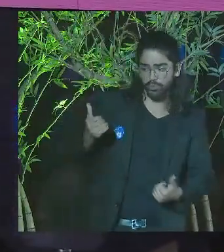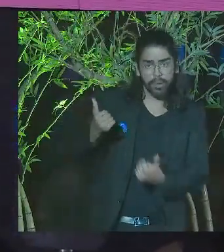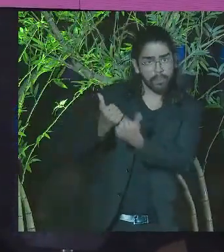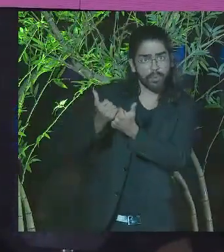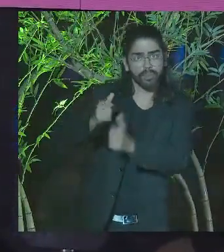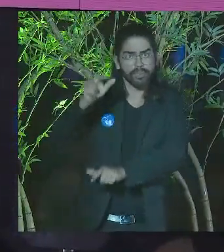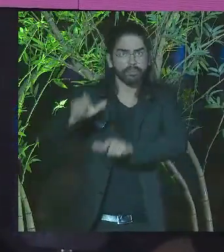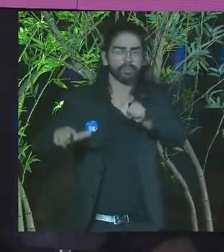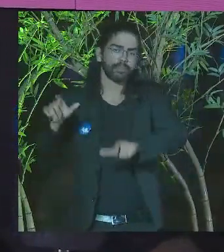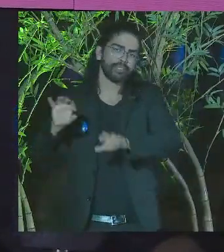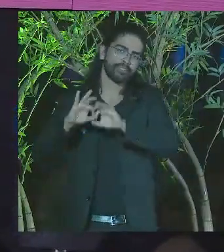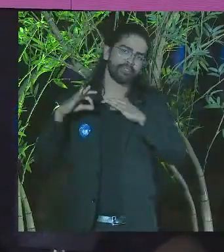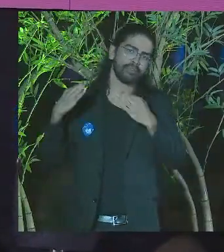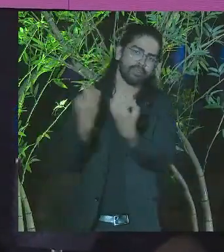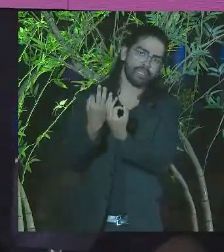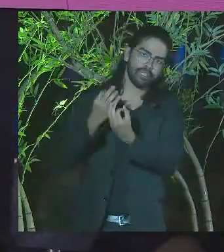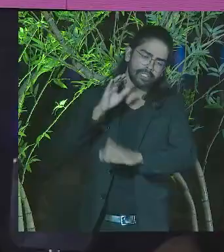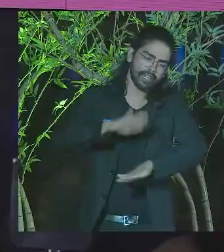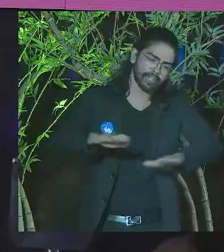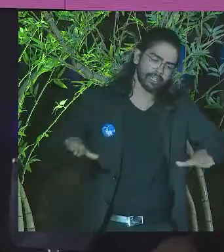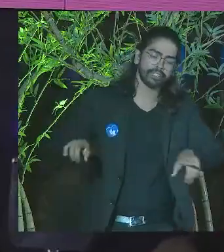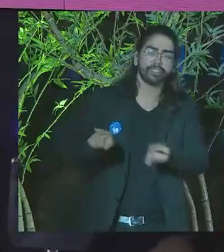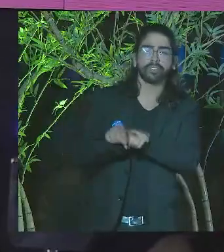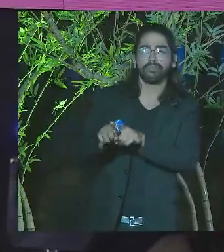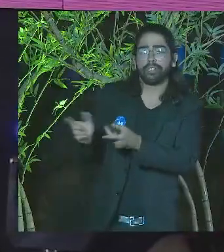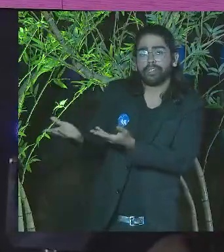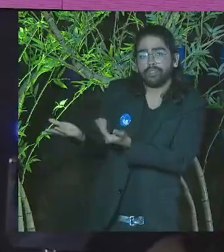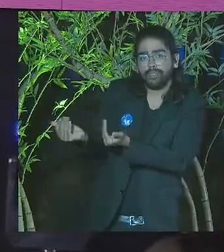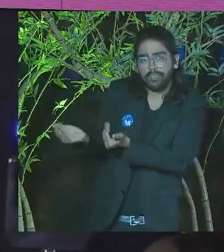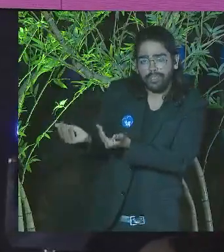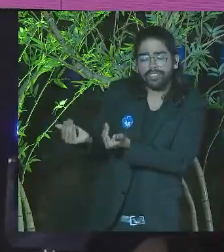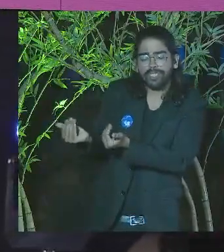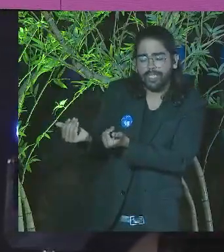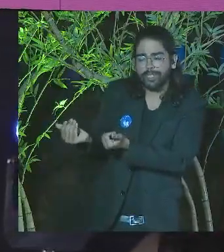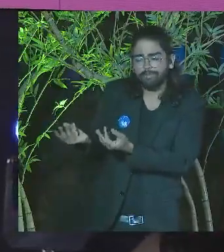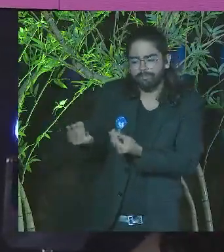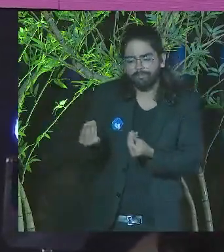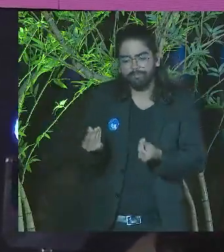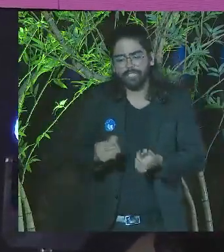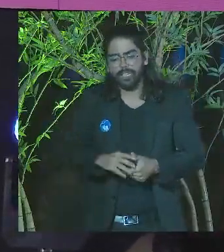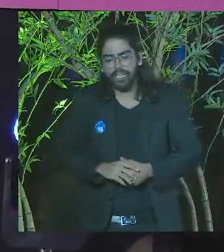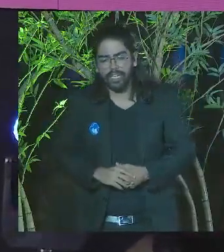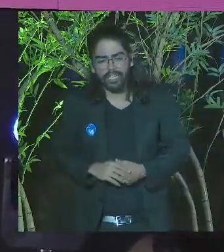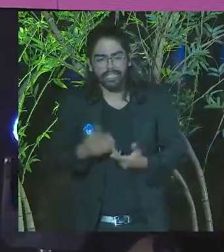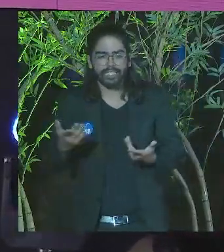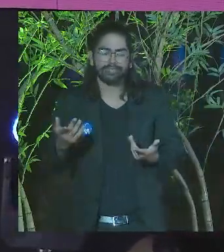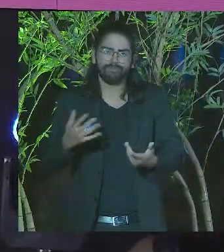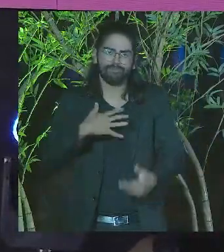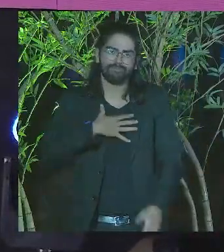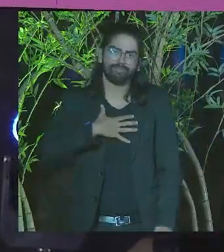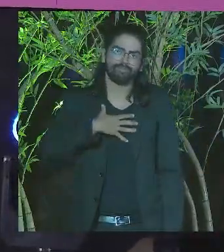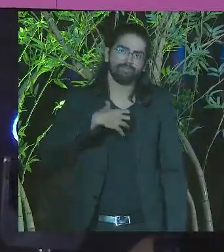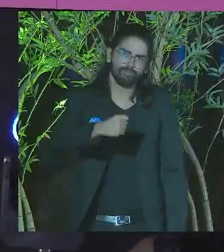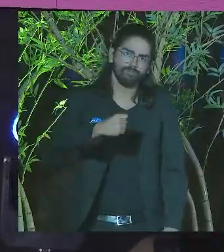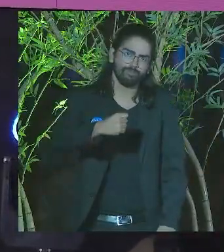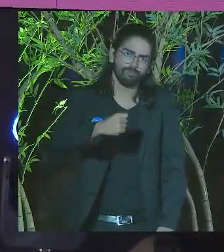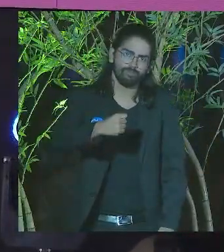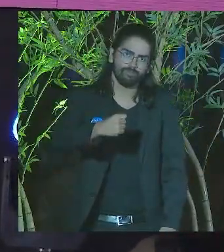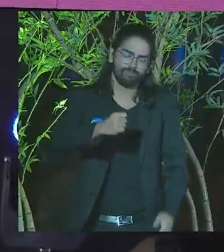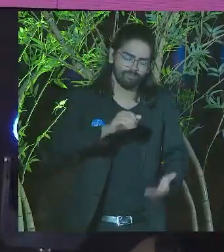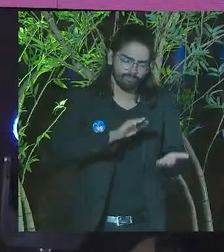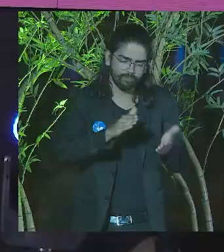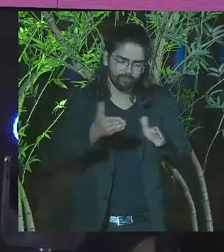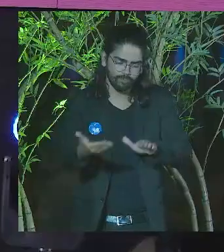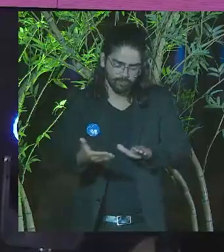famílias, né, que tiveram suas crianças e adolescentes que, em função do suicídio, deixaram de estar